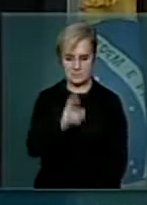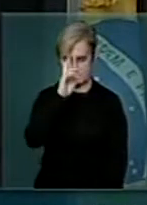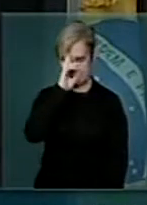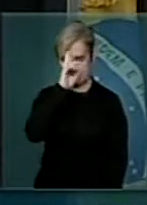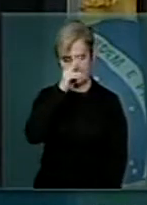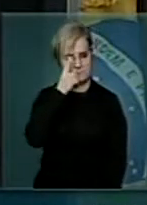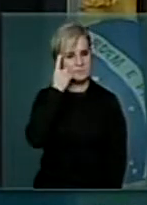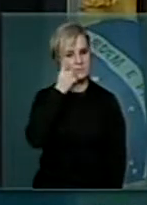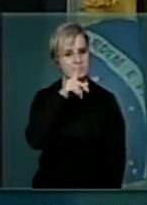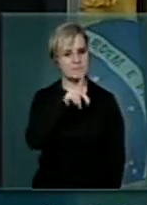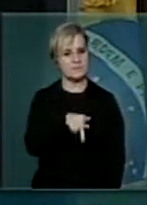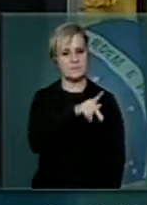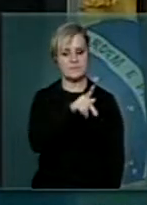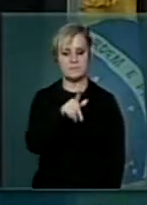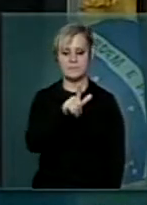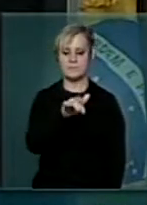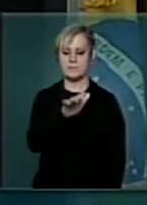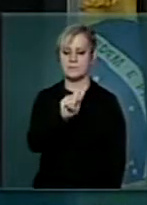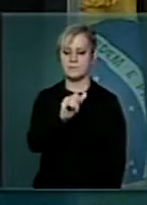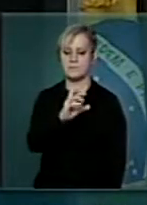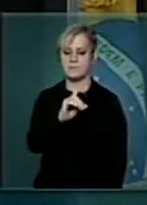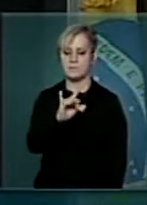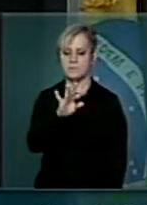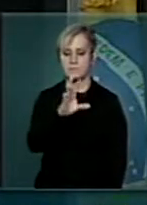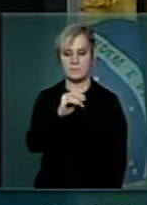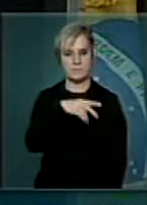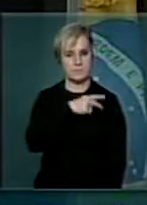deputado Padre Luiz Couto, que preside essa sessão,